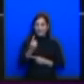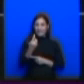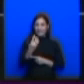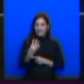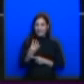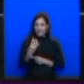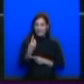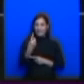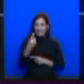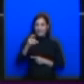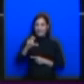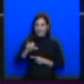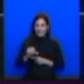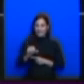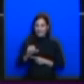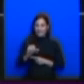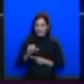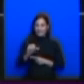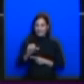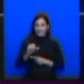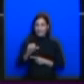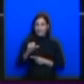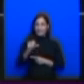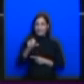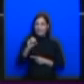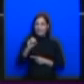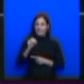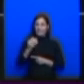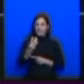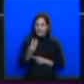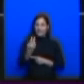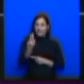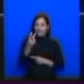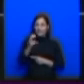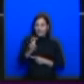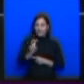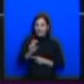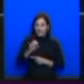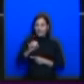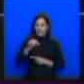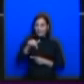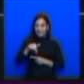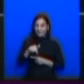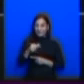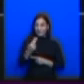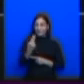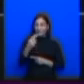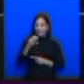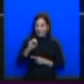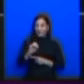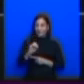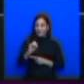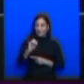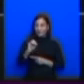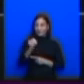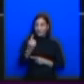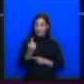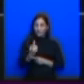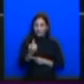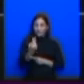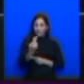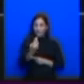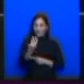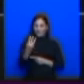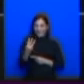05, 14, 19, 04, 25, 07, 20,